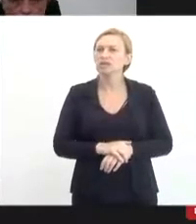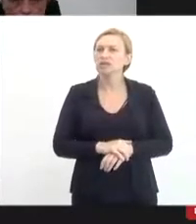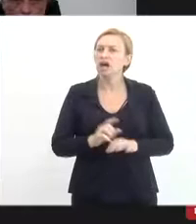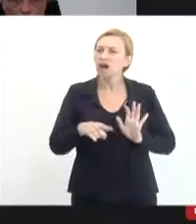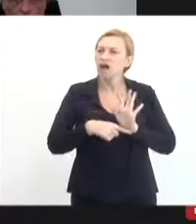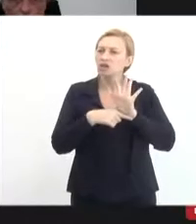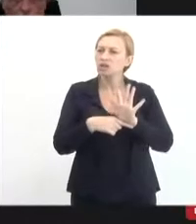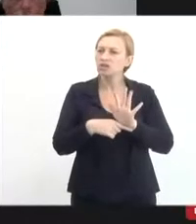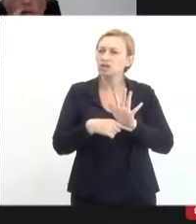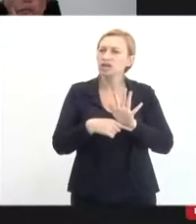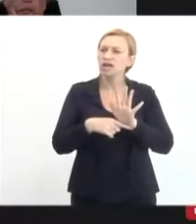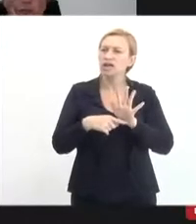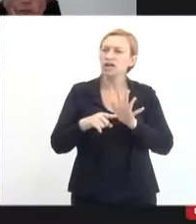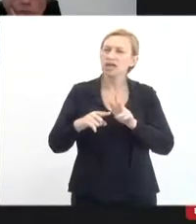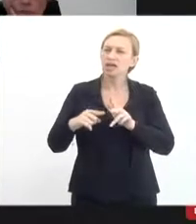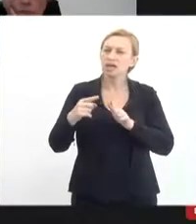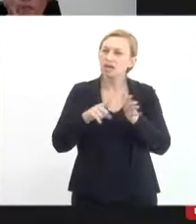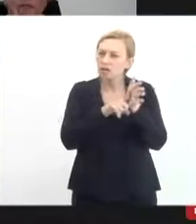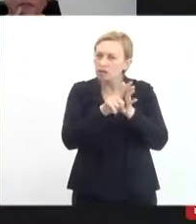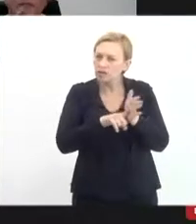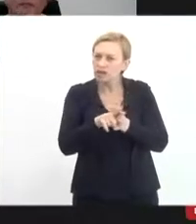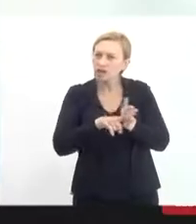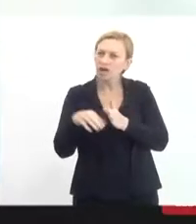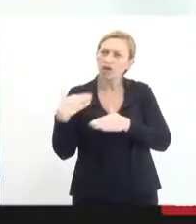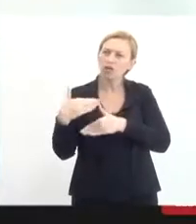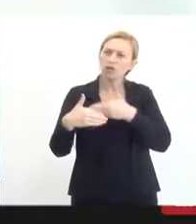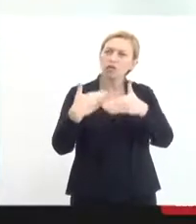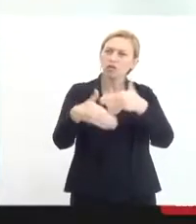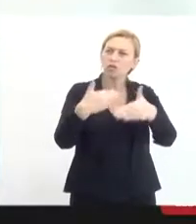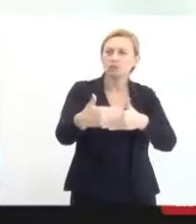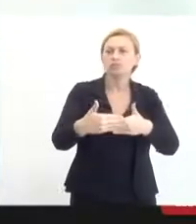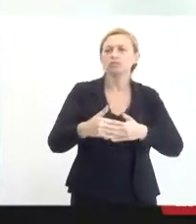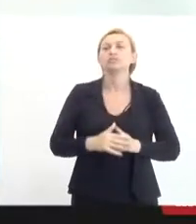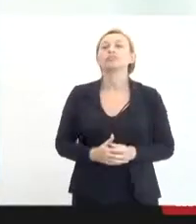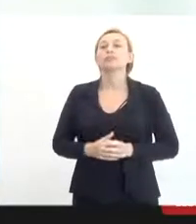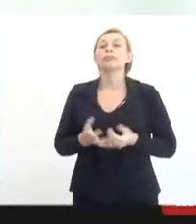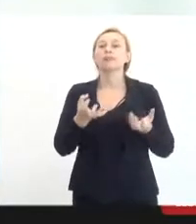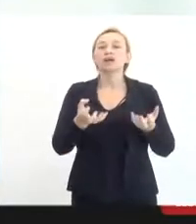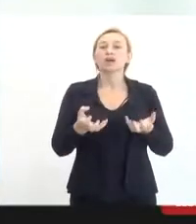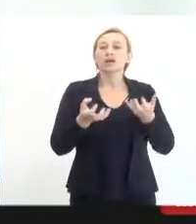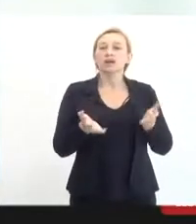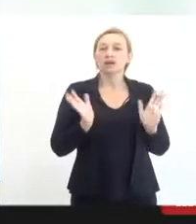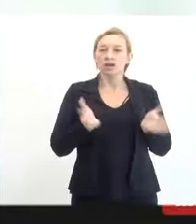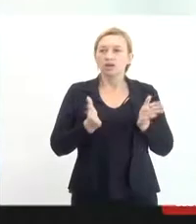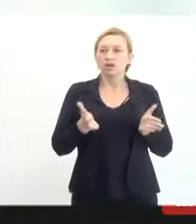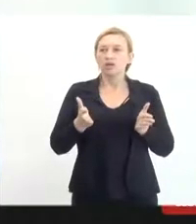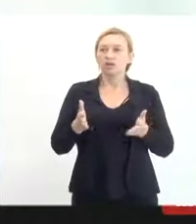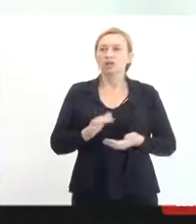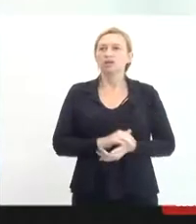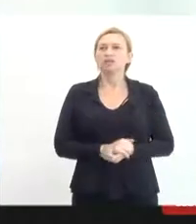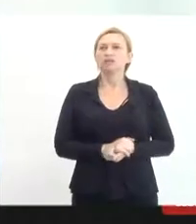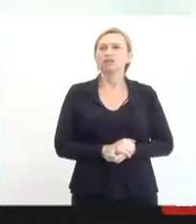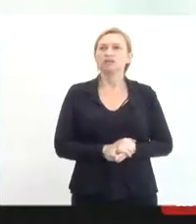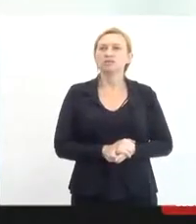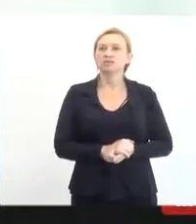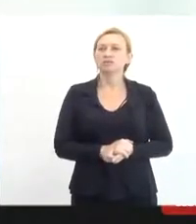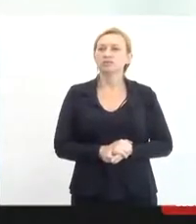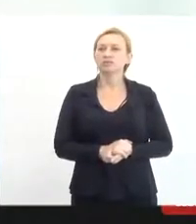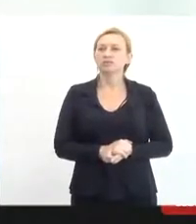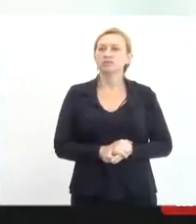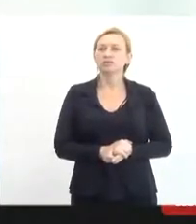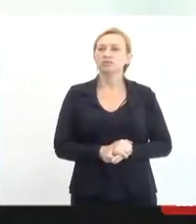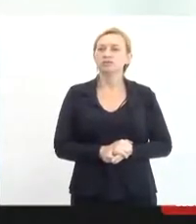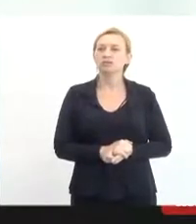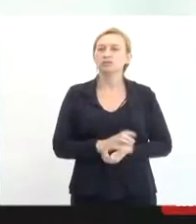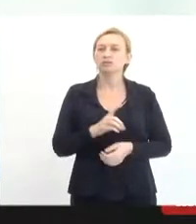verificar ao longo da execução da mesma. Então, queria agora passar a palavra ao